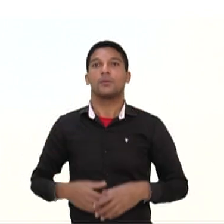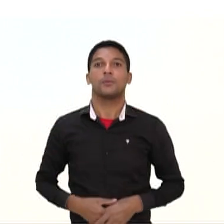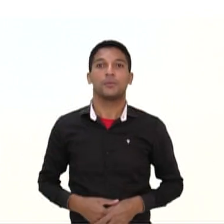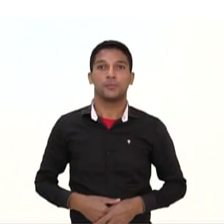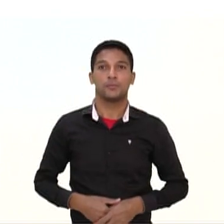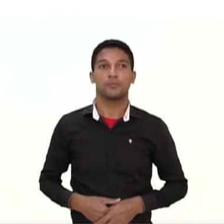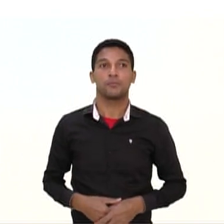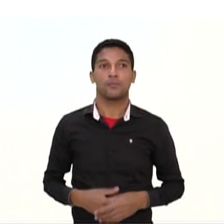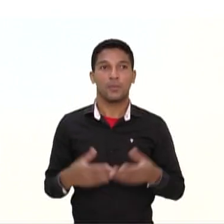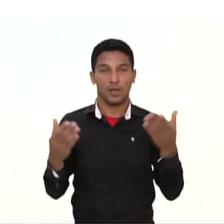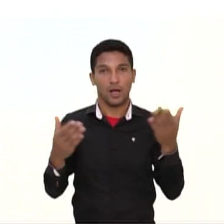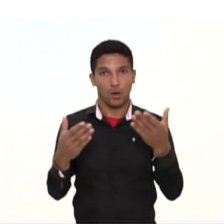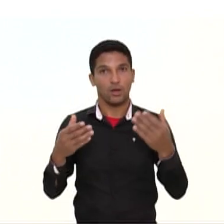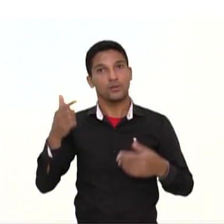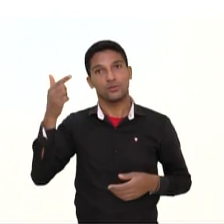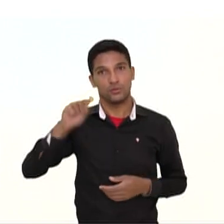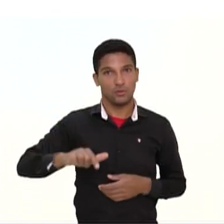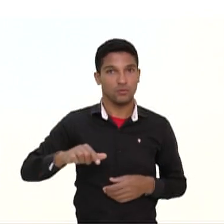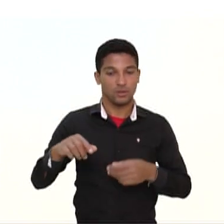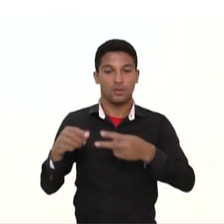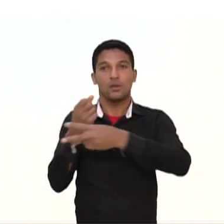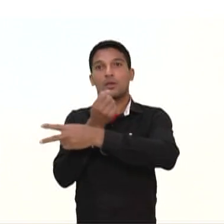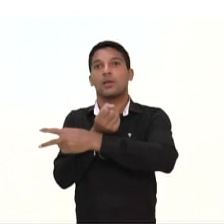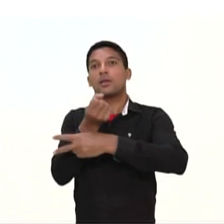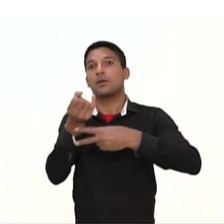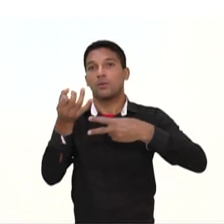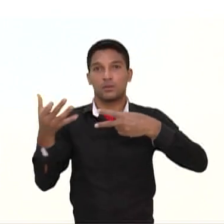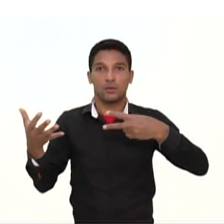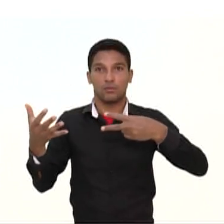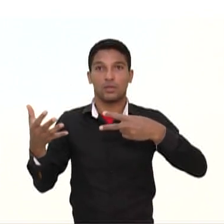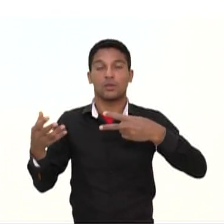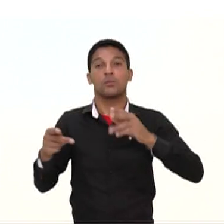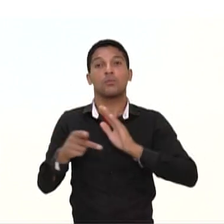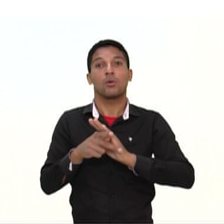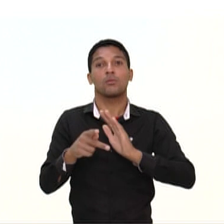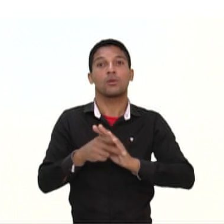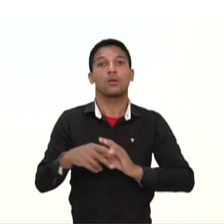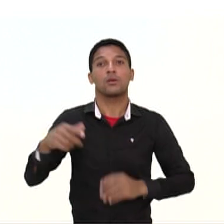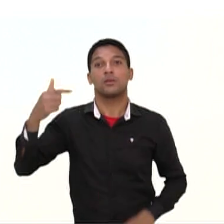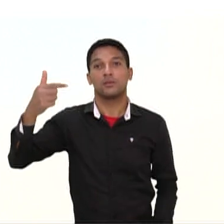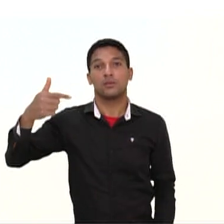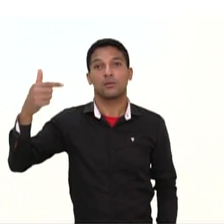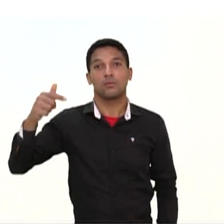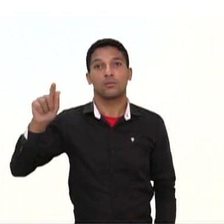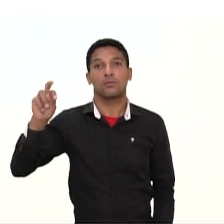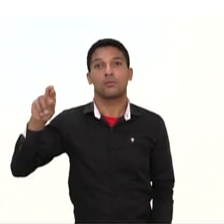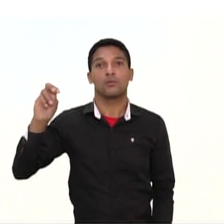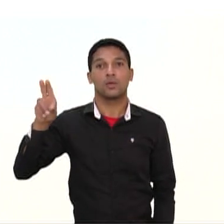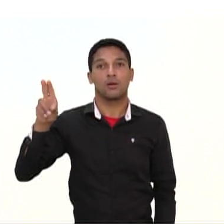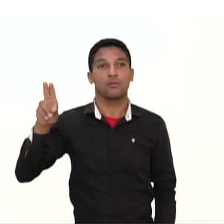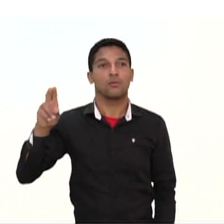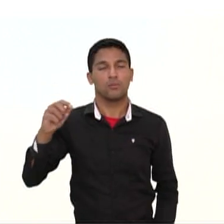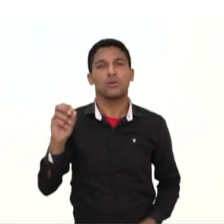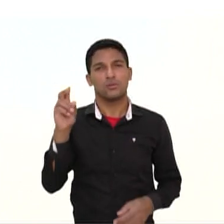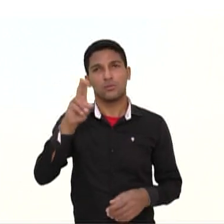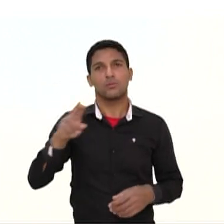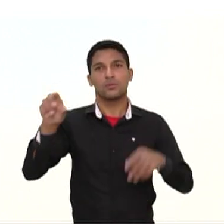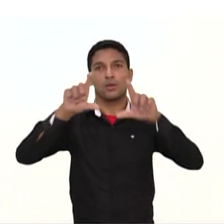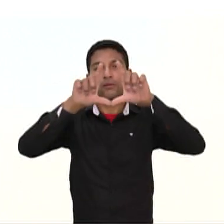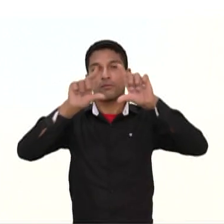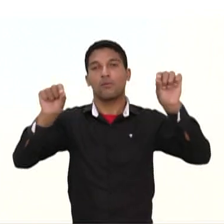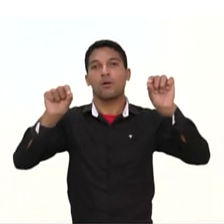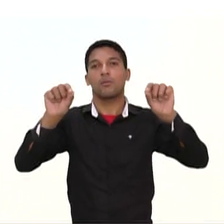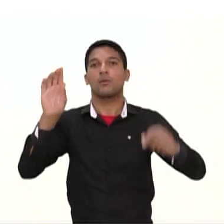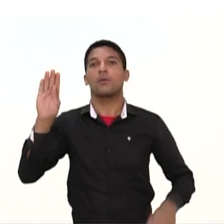segundo grau novamente para resolver. Você pode resolver pela fórmula de Bhaskara, por soma e produto, por completar quadrados, né? Da maneira